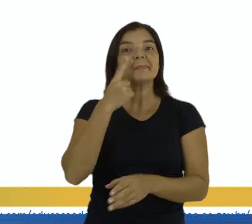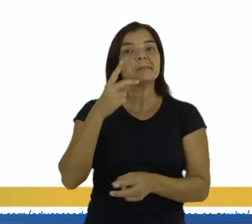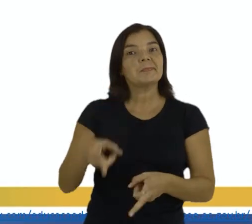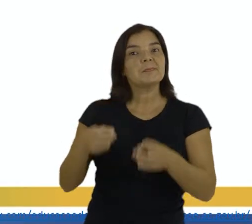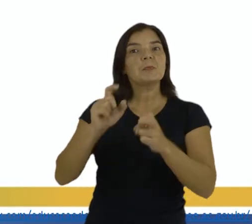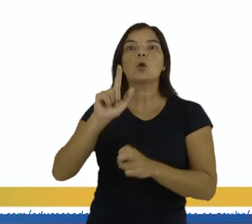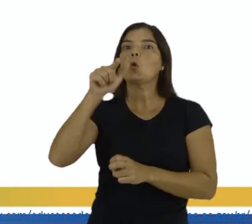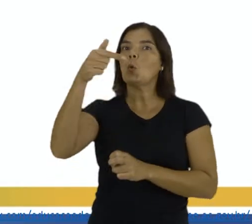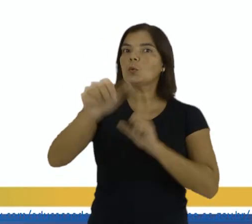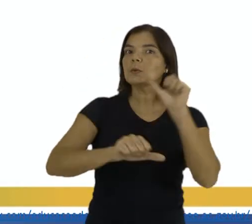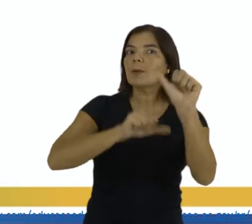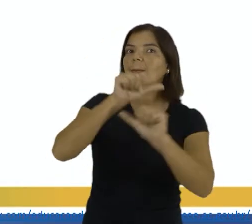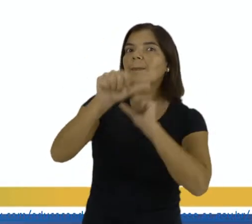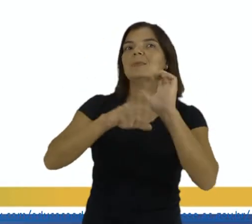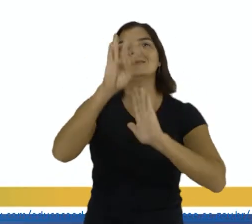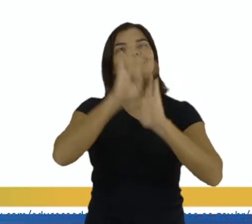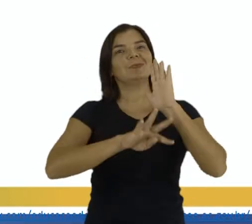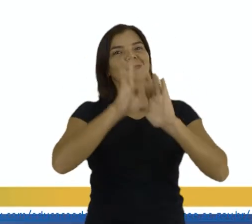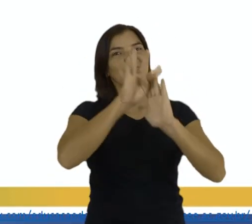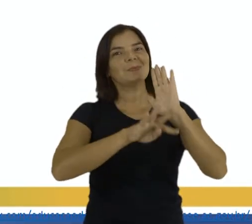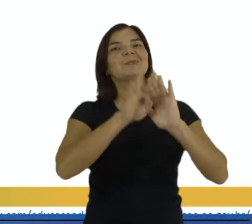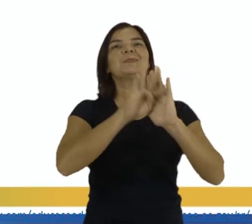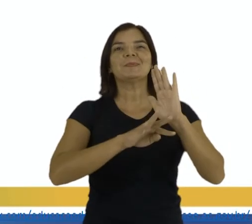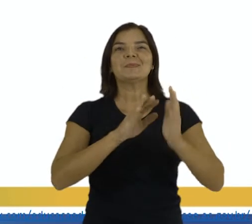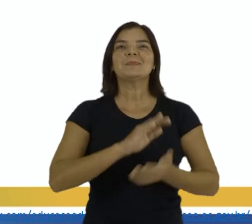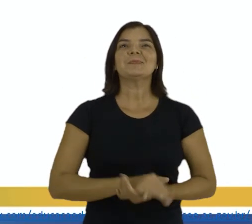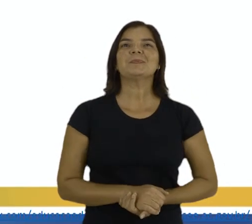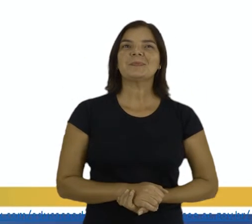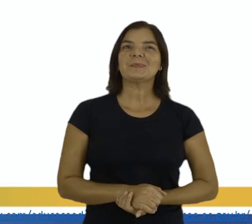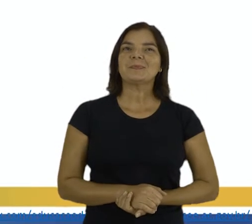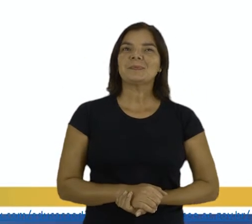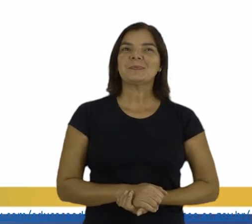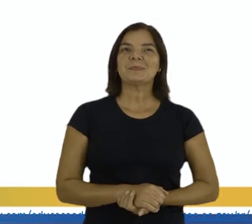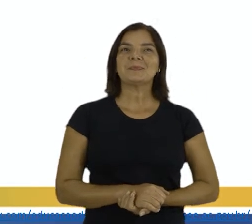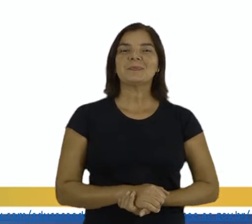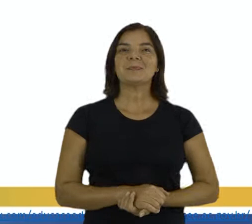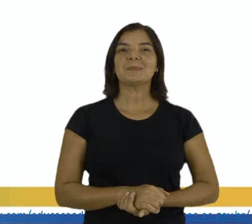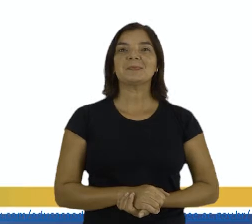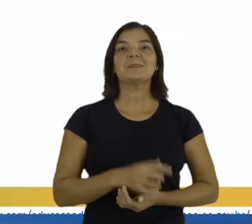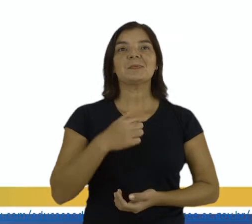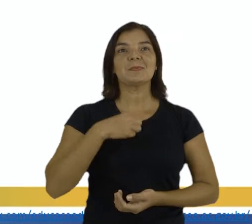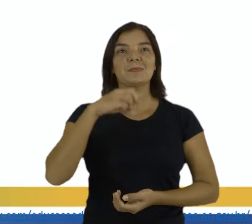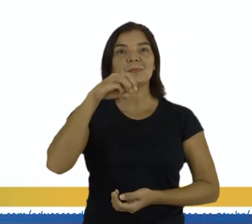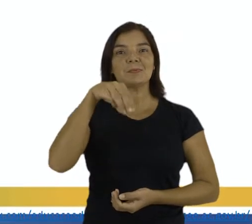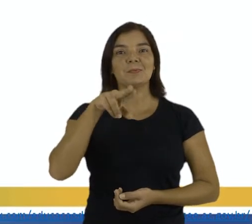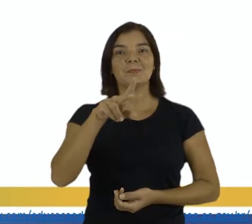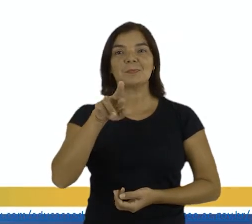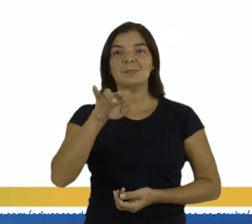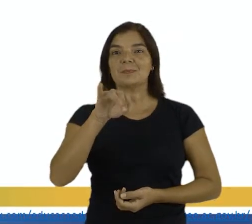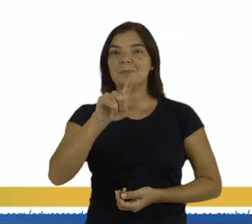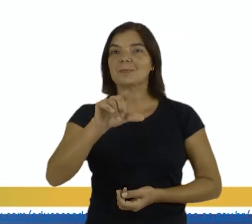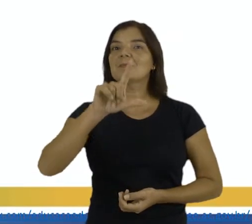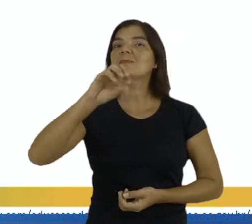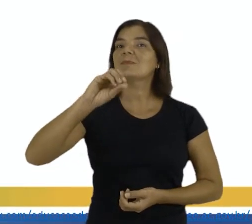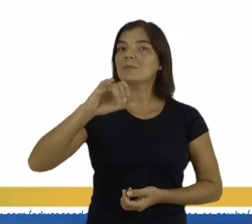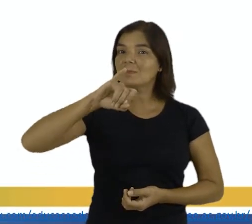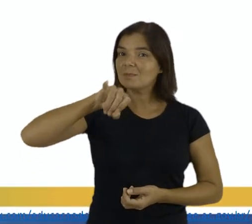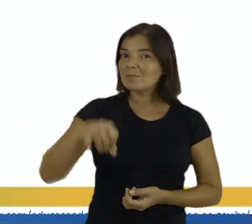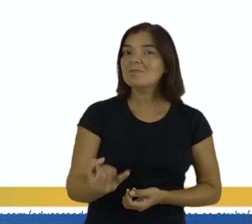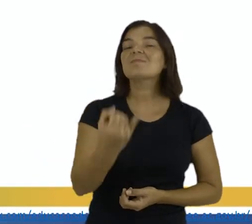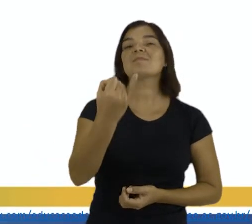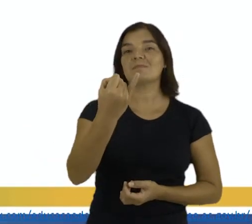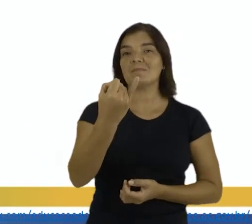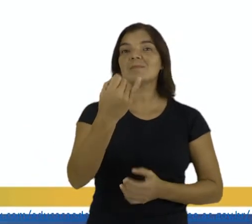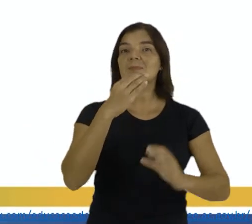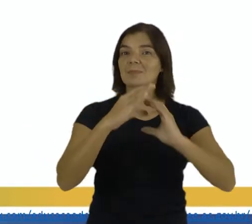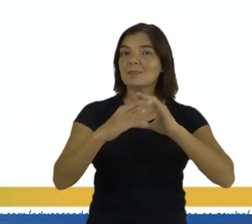outro formato desse texto, Canção do Exílio. Esse é de Murilo Mendes. Ele aproveitou alguma coisa do Canção do